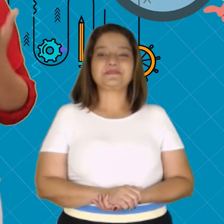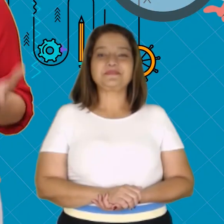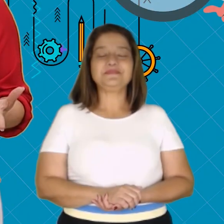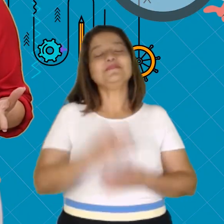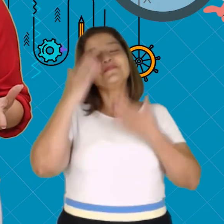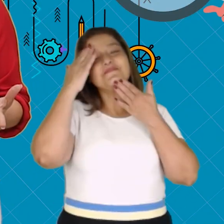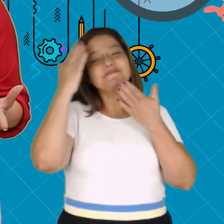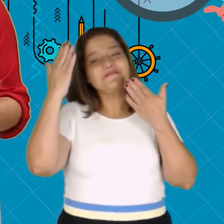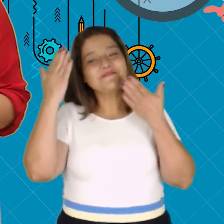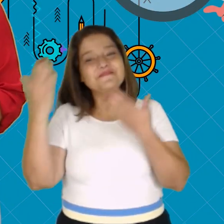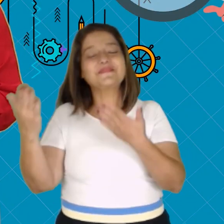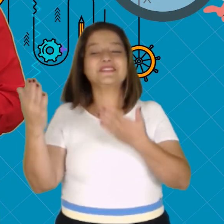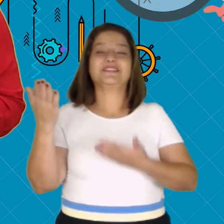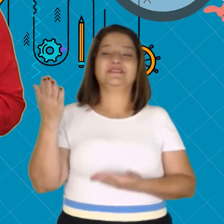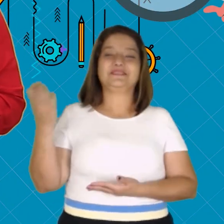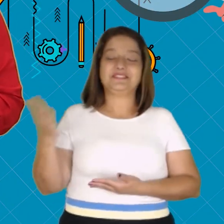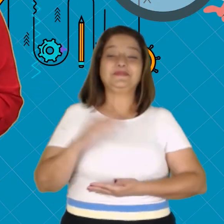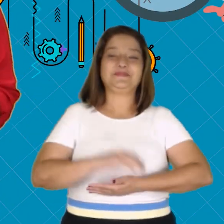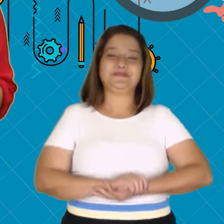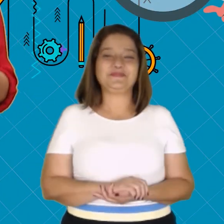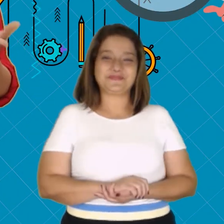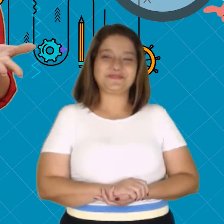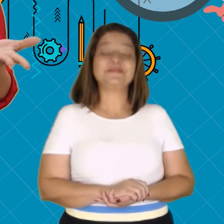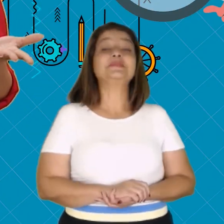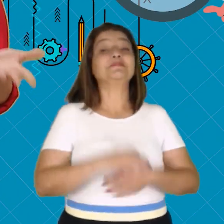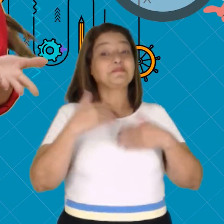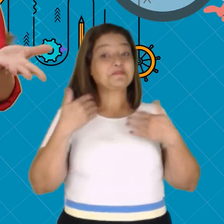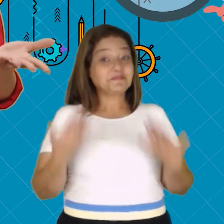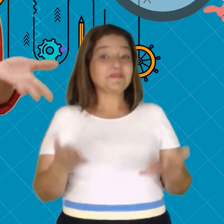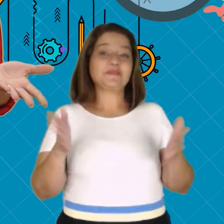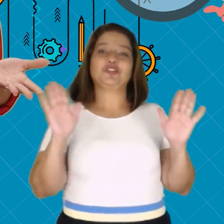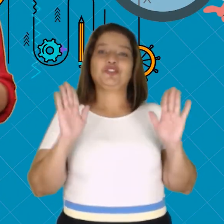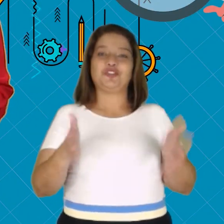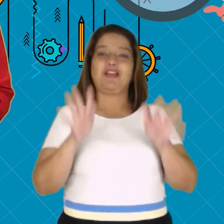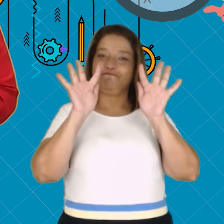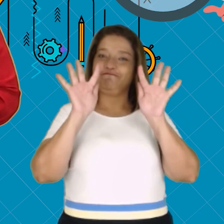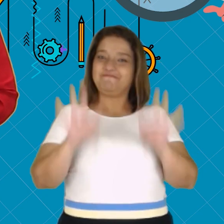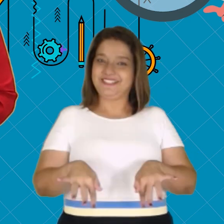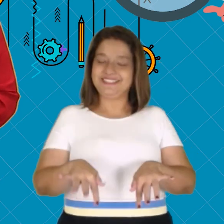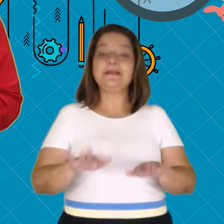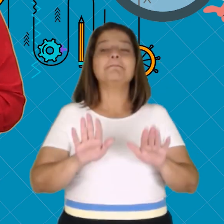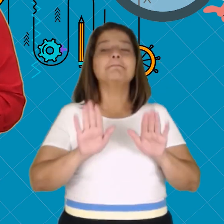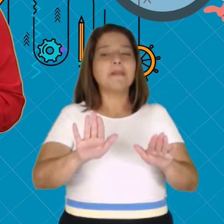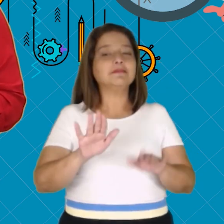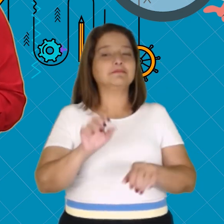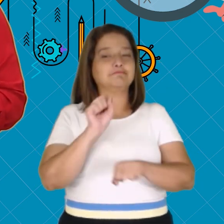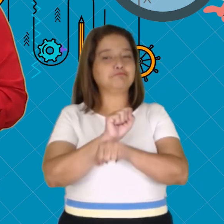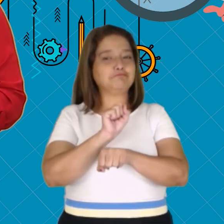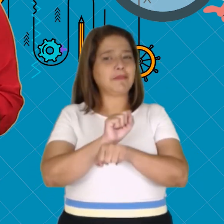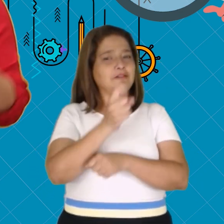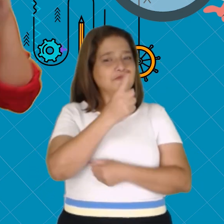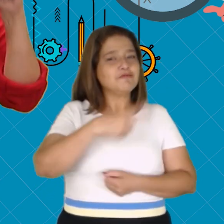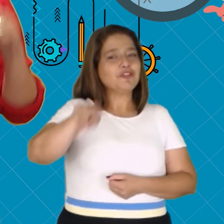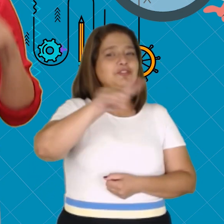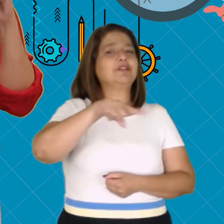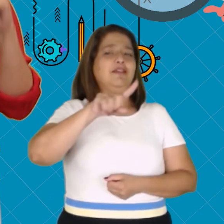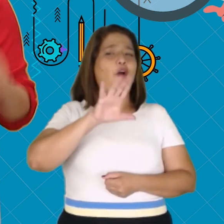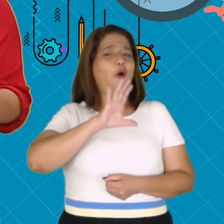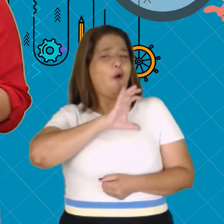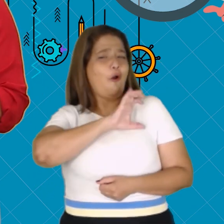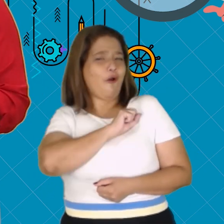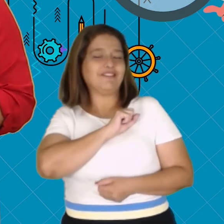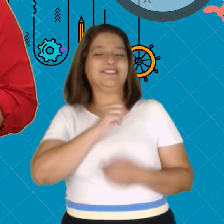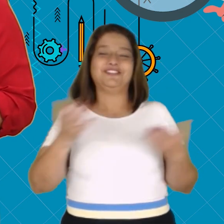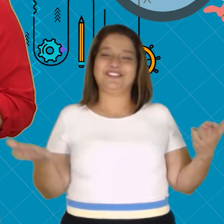Muito obrigada, Andriele. Então, pessoal, estamos chegando ao fim, mas espero que tenham gostado do nosso programa